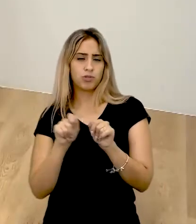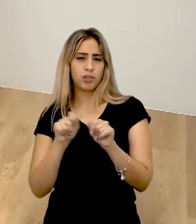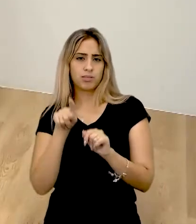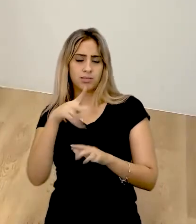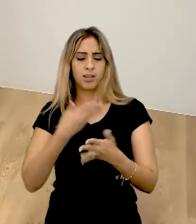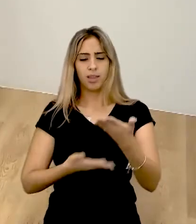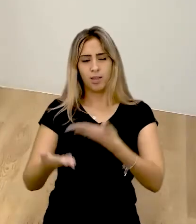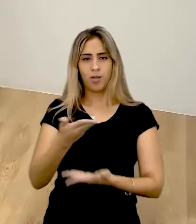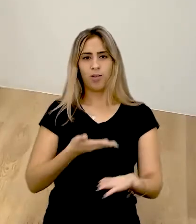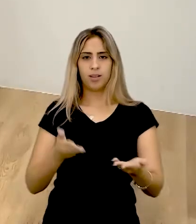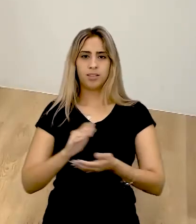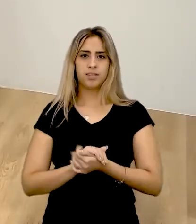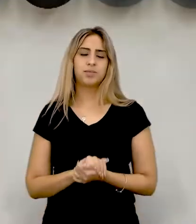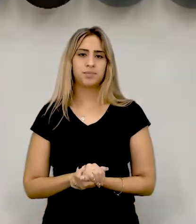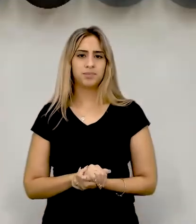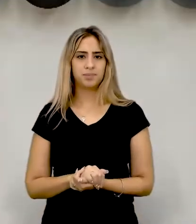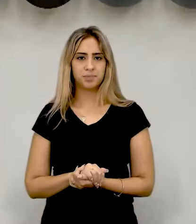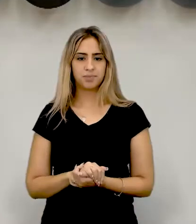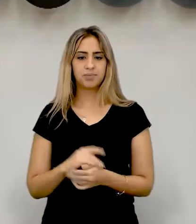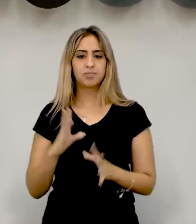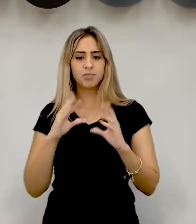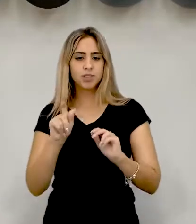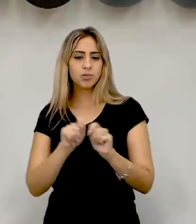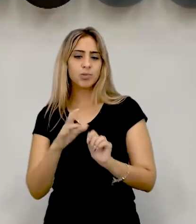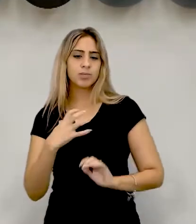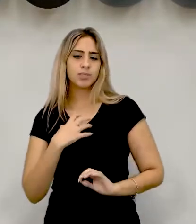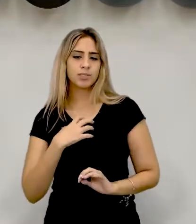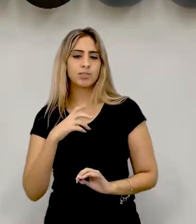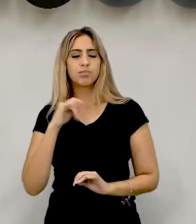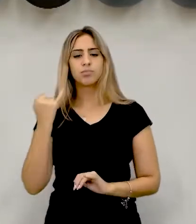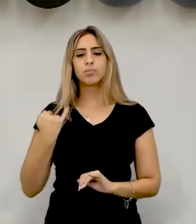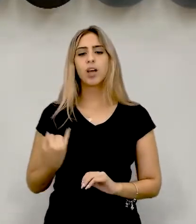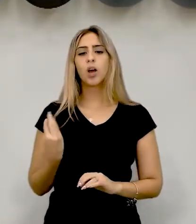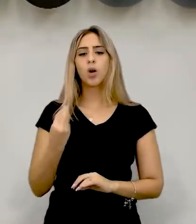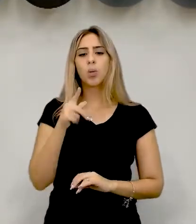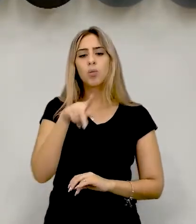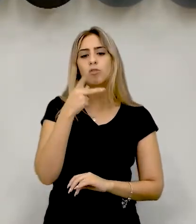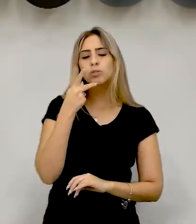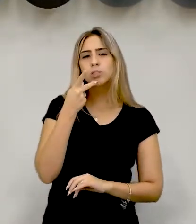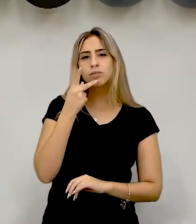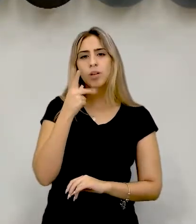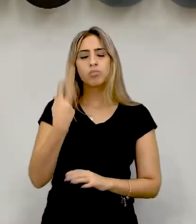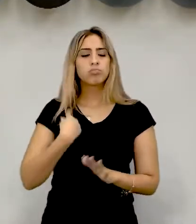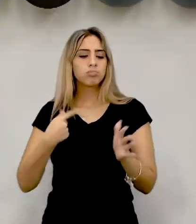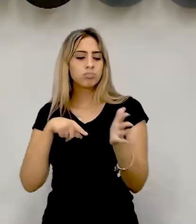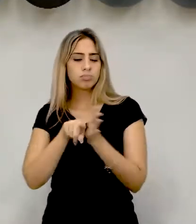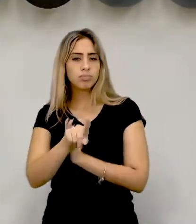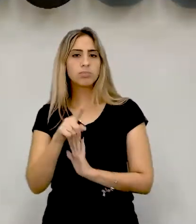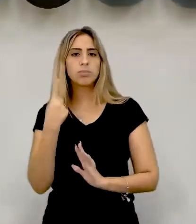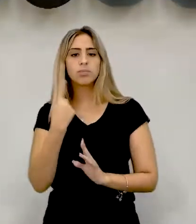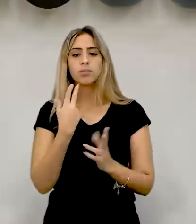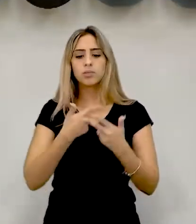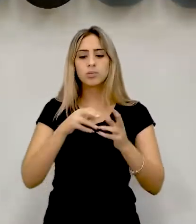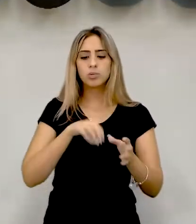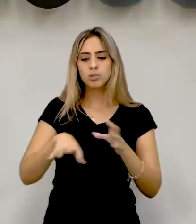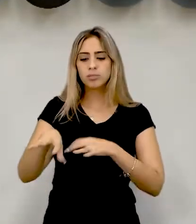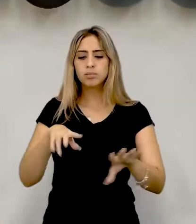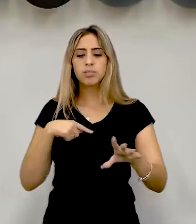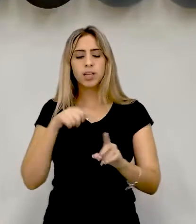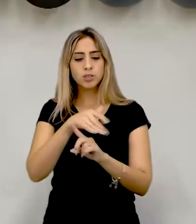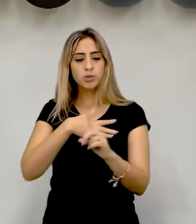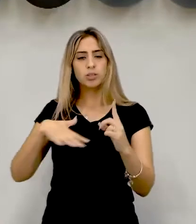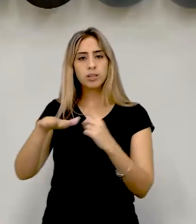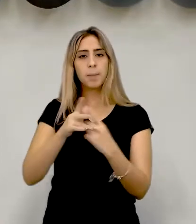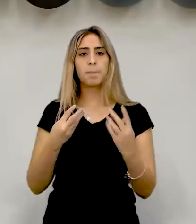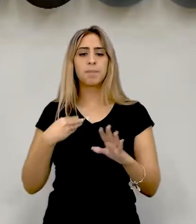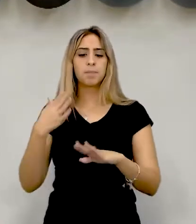troca. Faz todo sentido, Jana. E quando você pergunta, né, quais são as demandas da sociedade